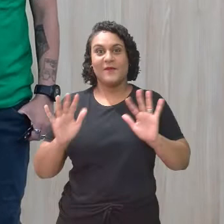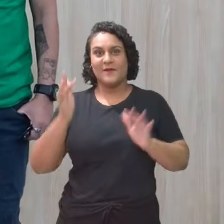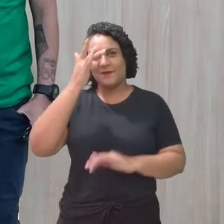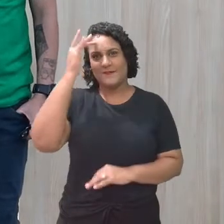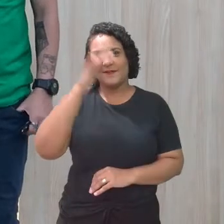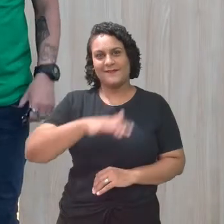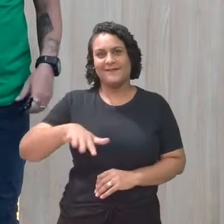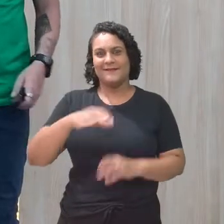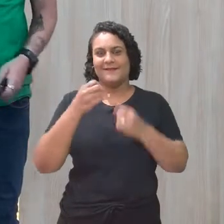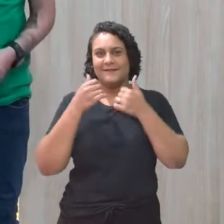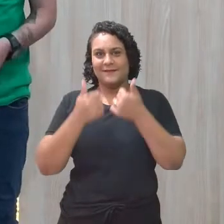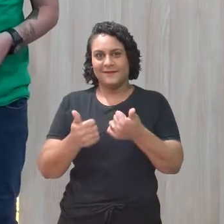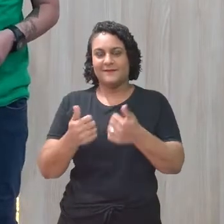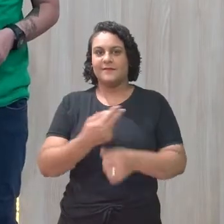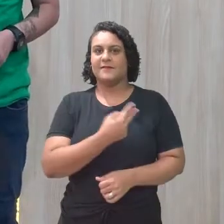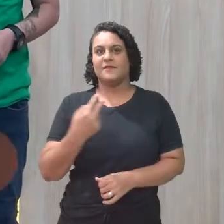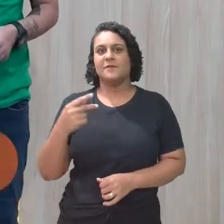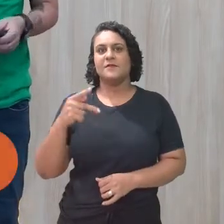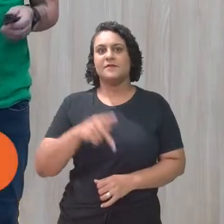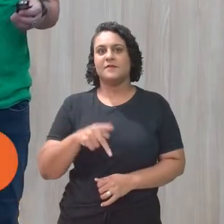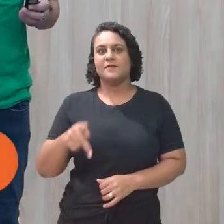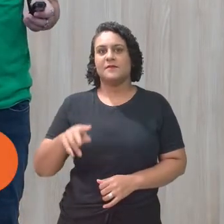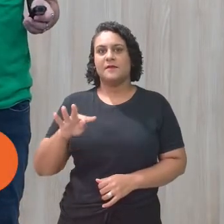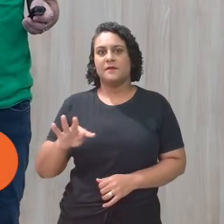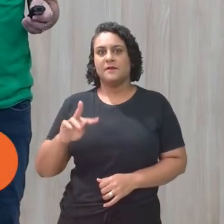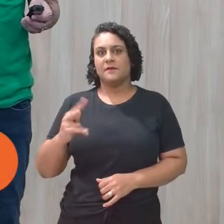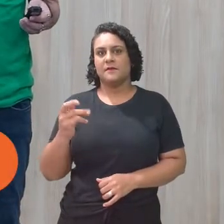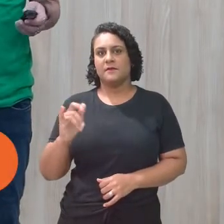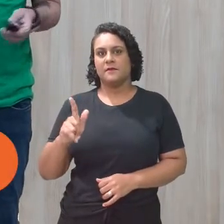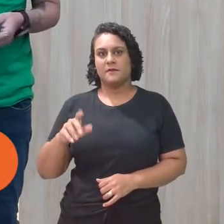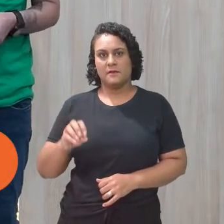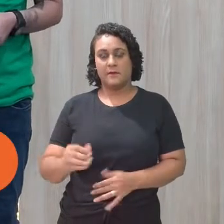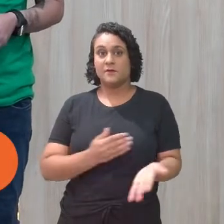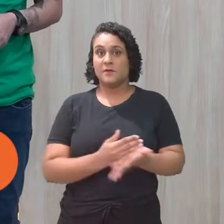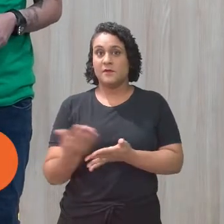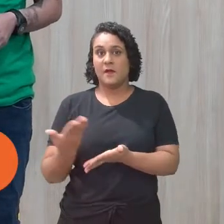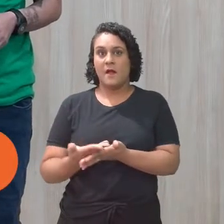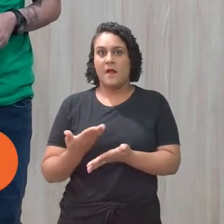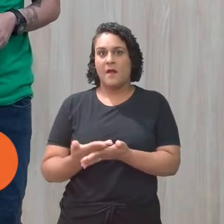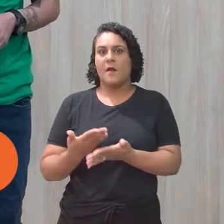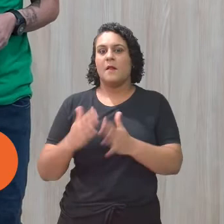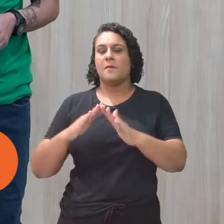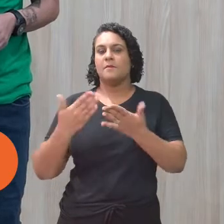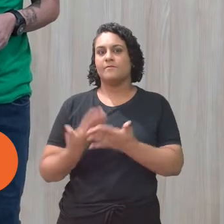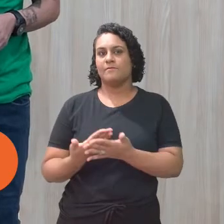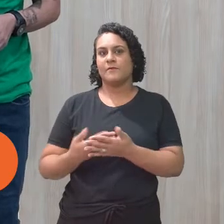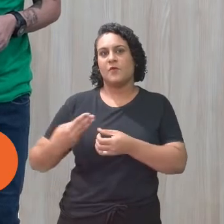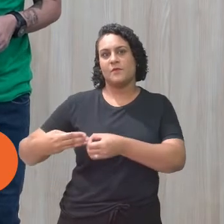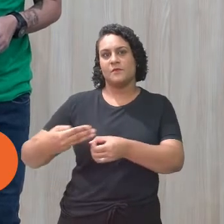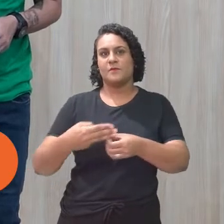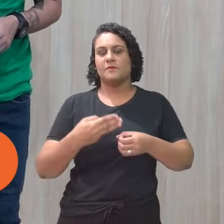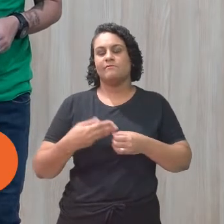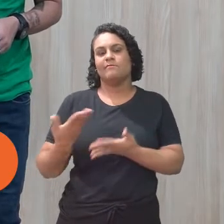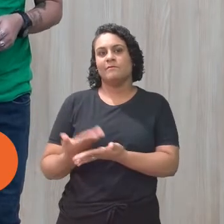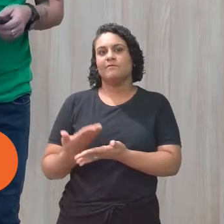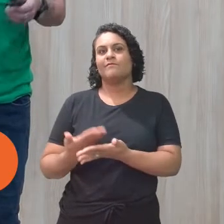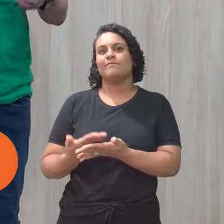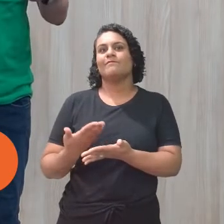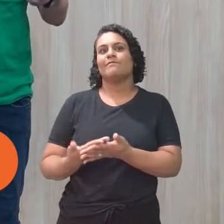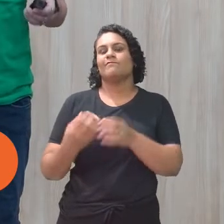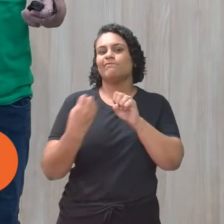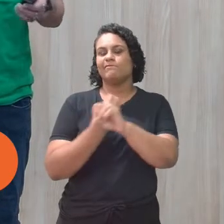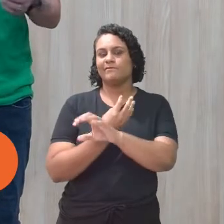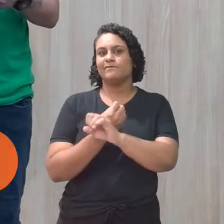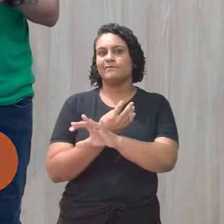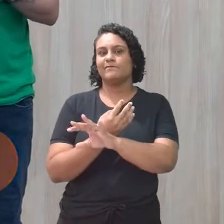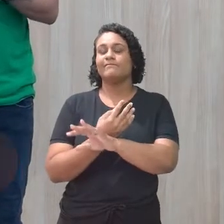Olá pessoal, tudo bem? Eu me chamo professor Tiago e estamos iniciando mais uma aula da Escola Municipal para Aulas Digitais do Recife, né? Uma